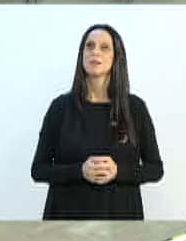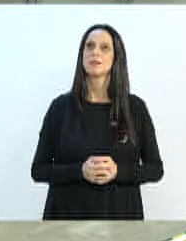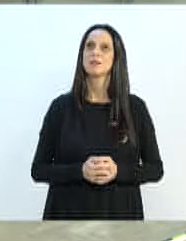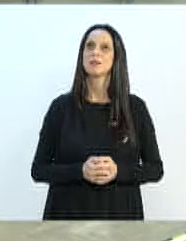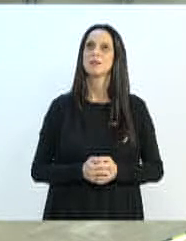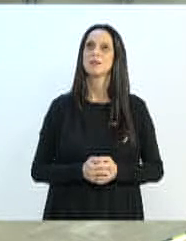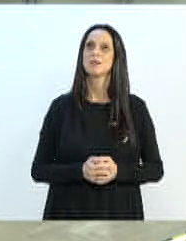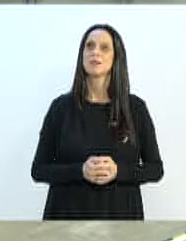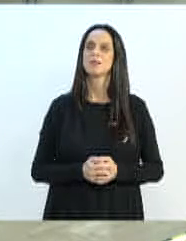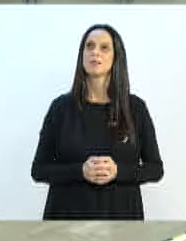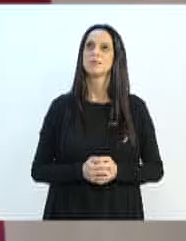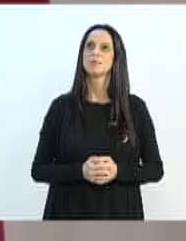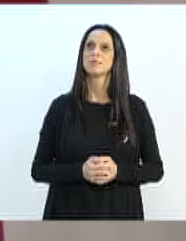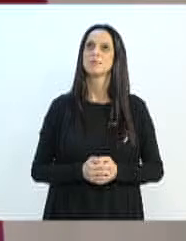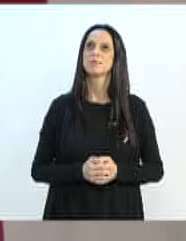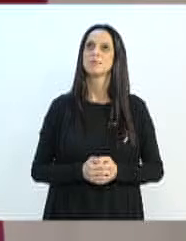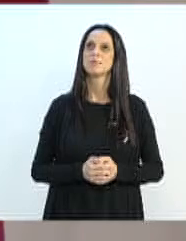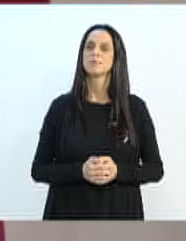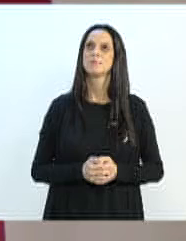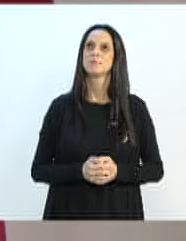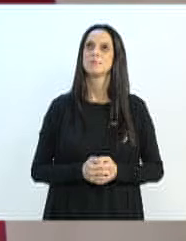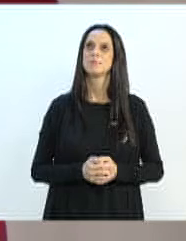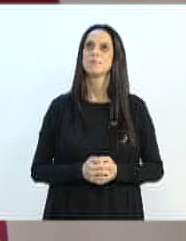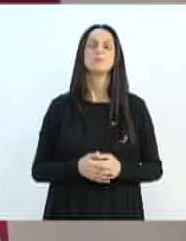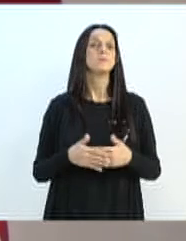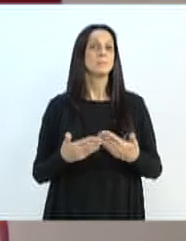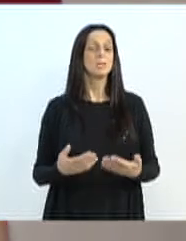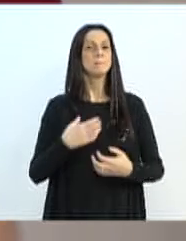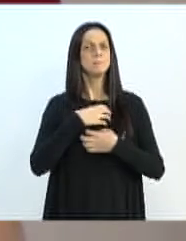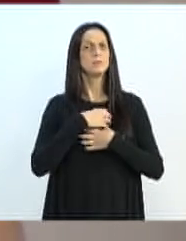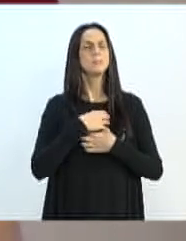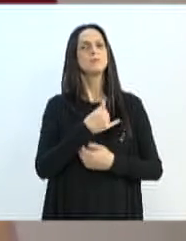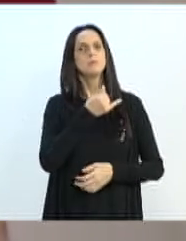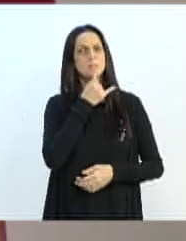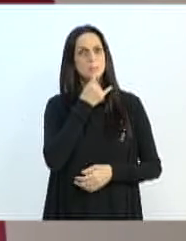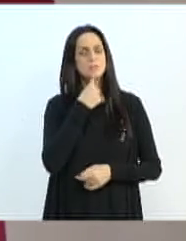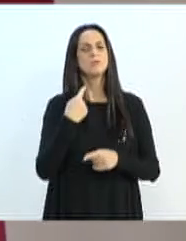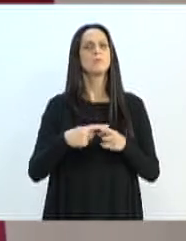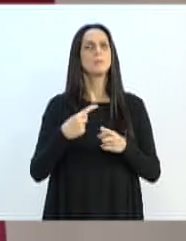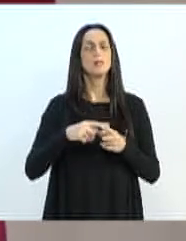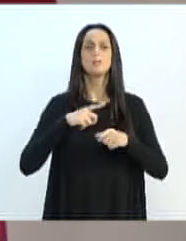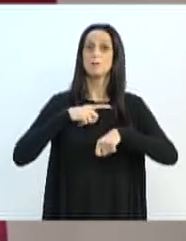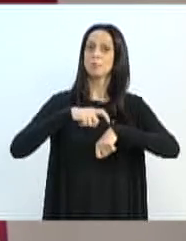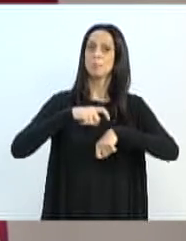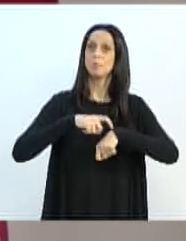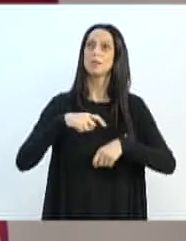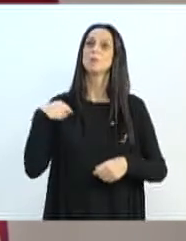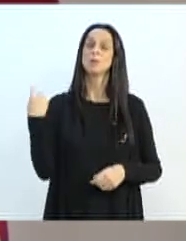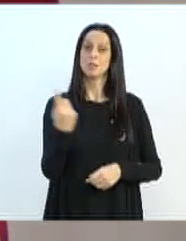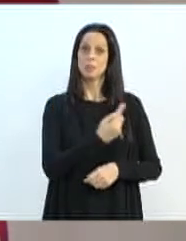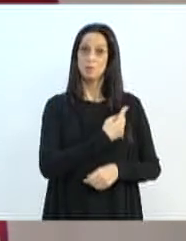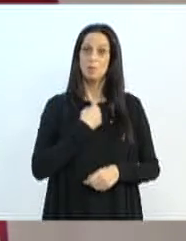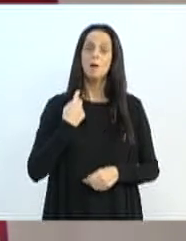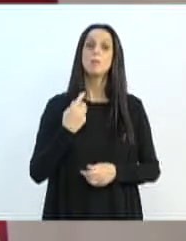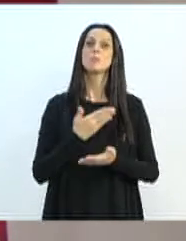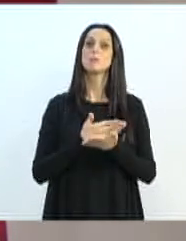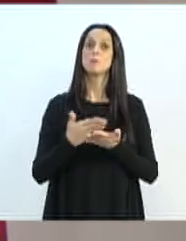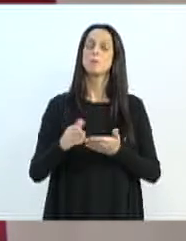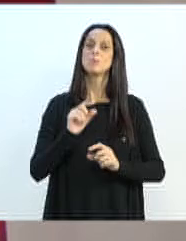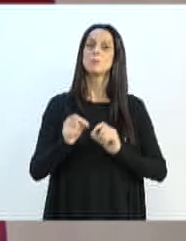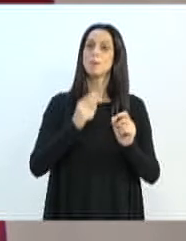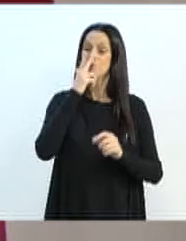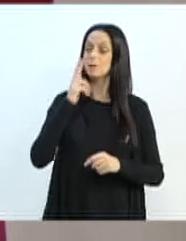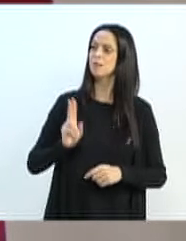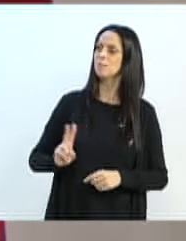Perfeito, agradeço. E lamento muito que, em certo momento, nós passamos a legitimar mais o governo do que